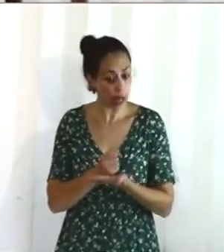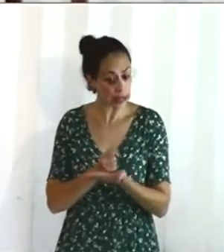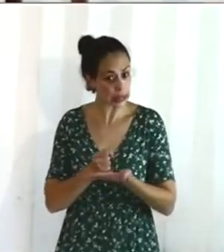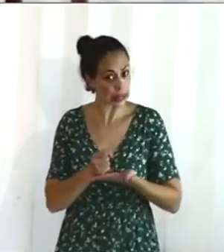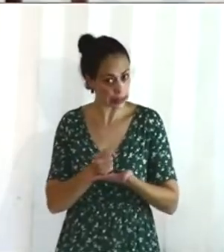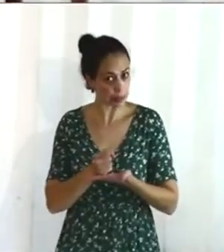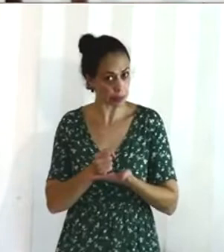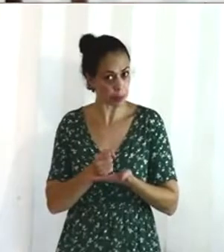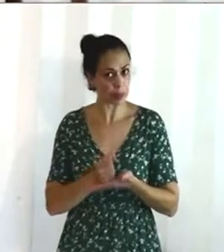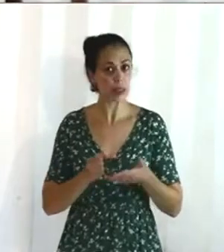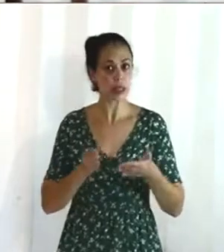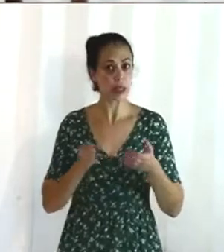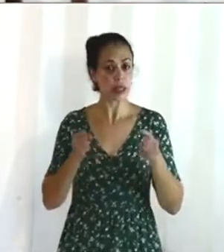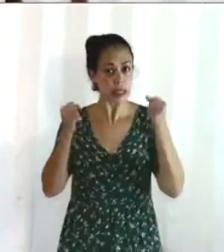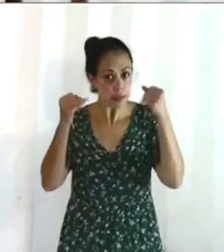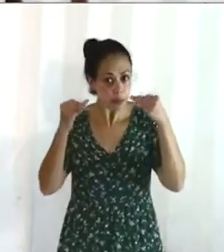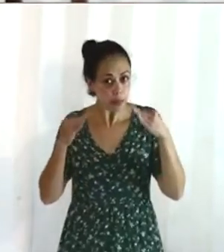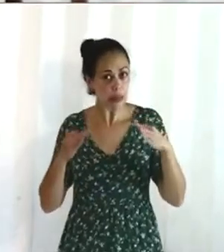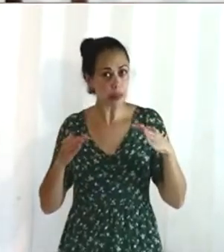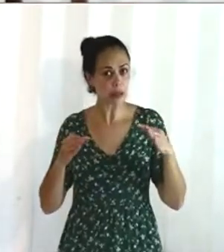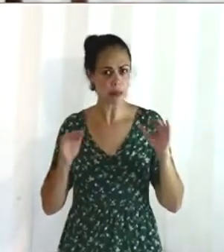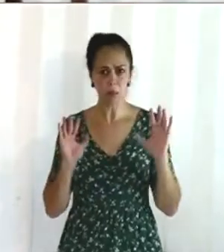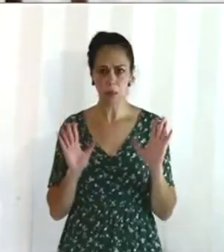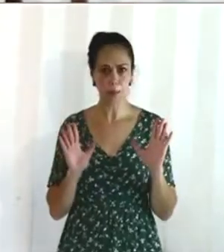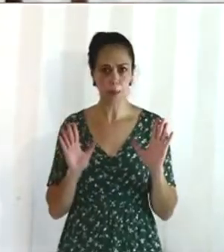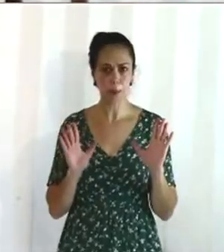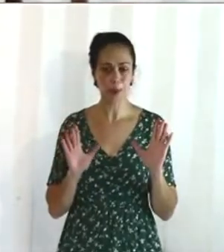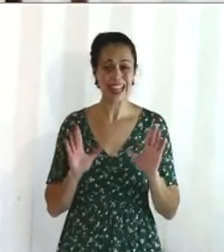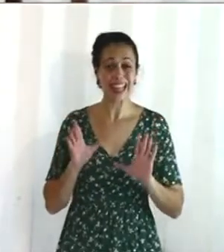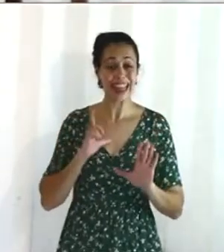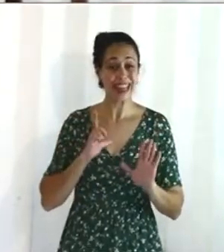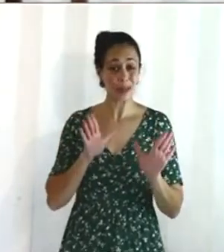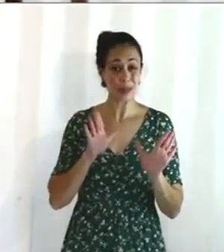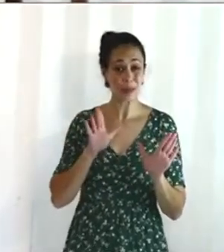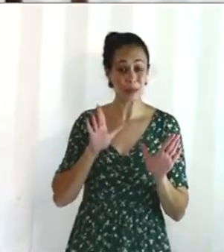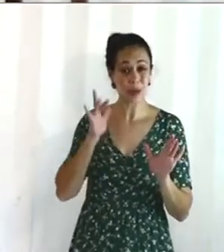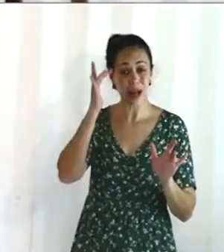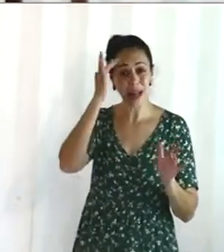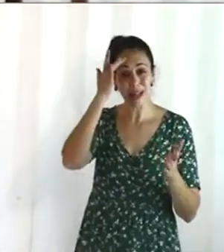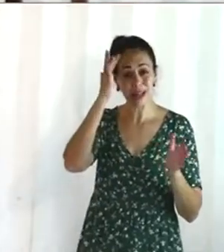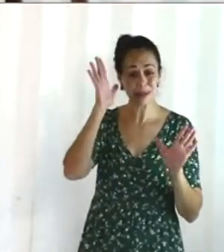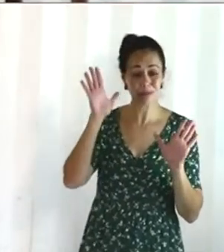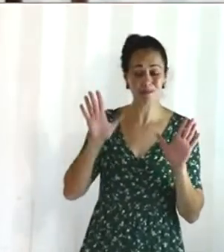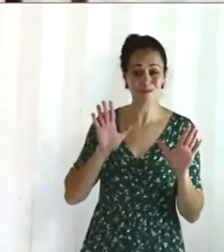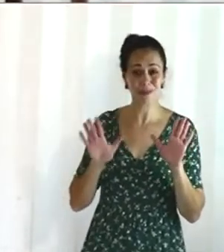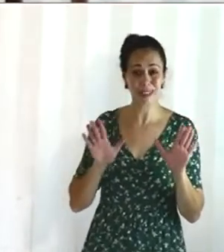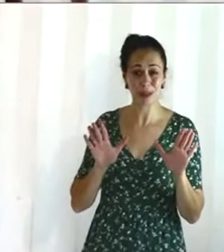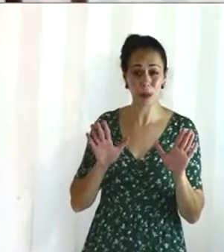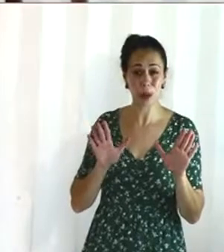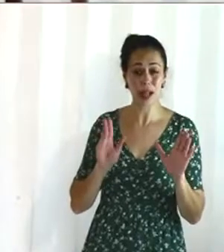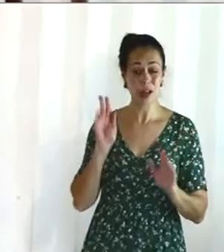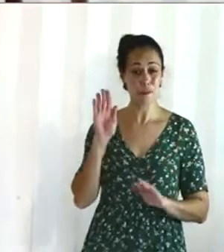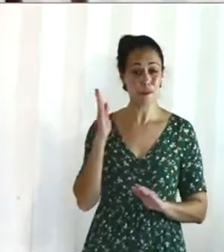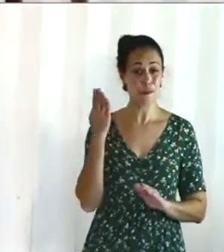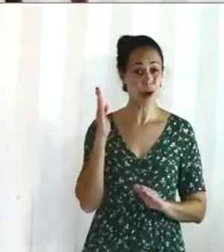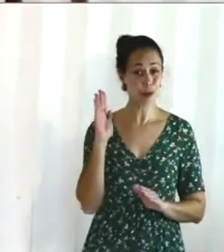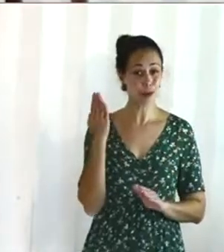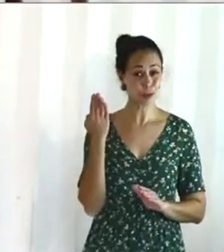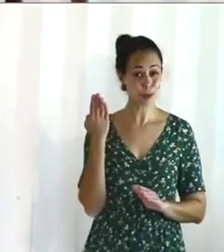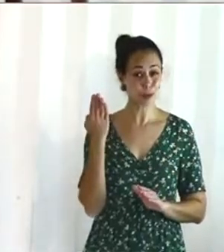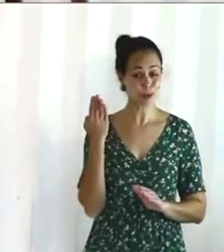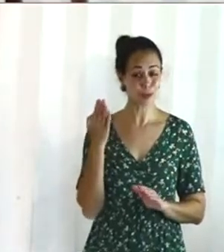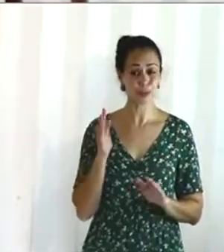combatendo uma heresia muito forte que começou a surgir ali no final do 1º século, mas que vai